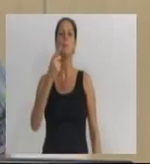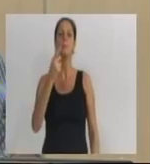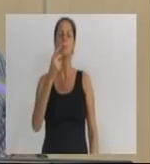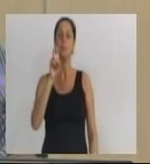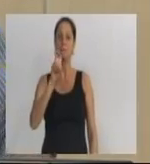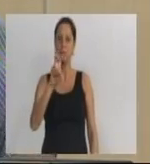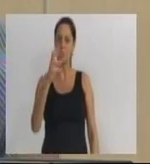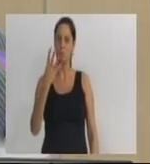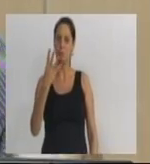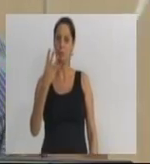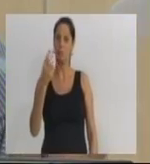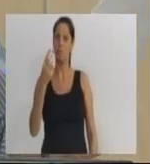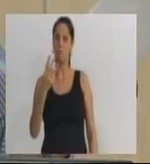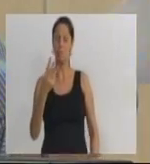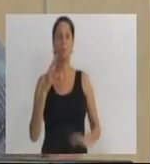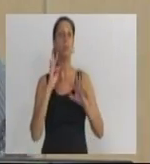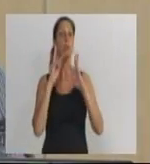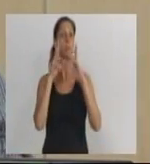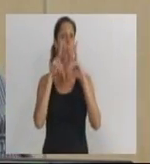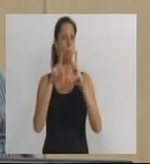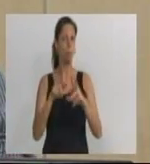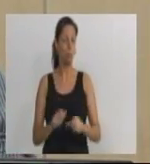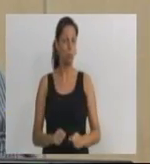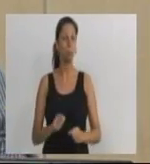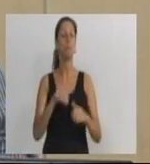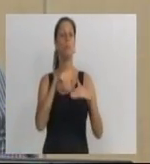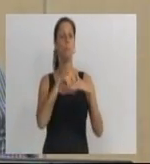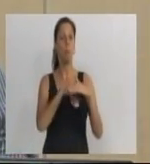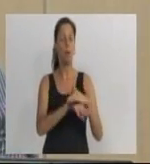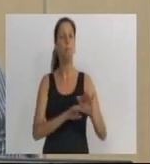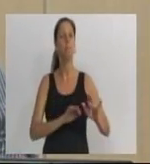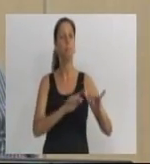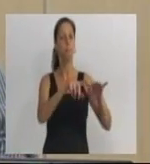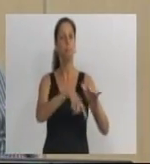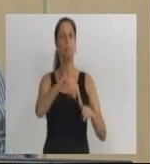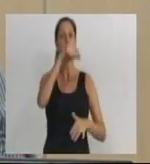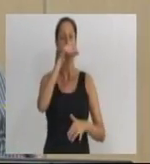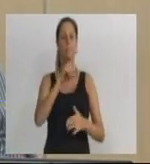1543. Todos ao arquivo.